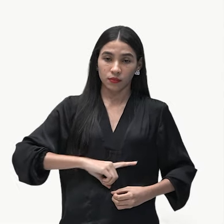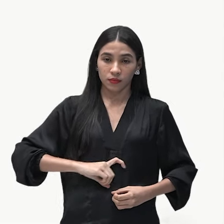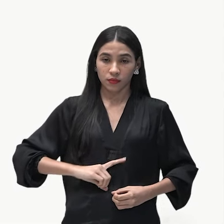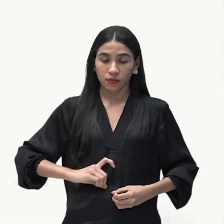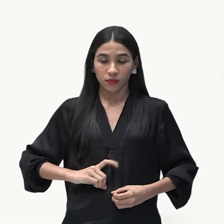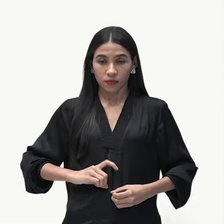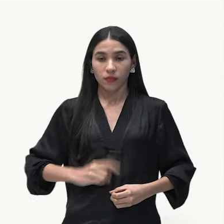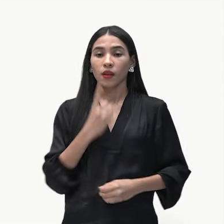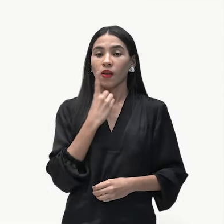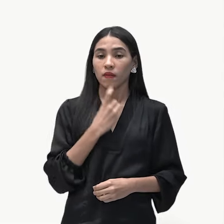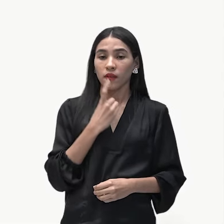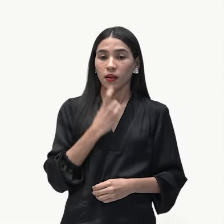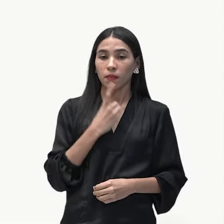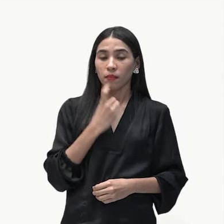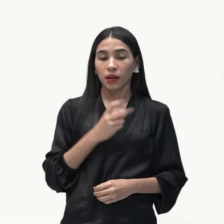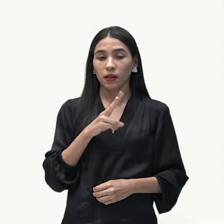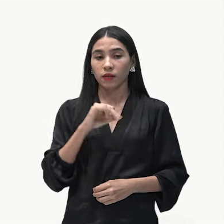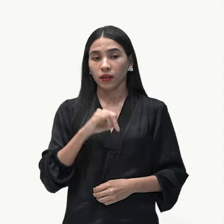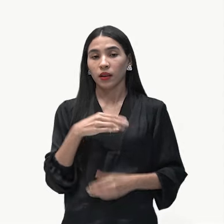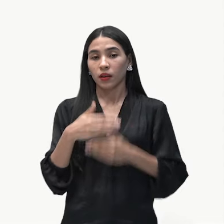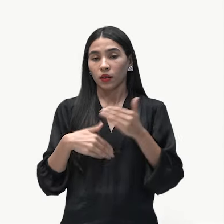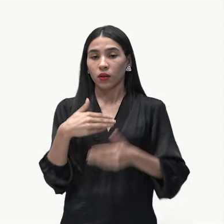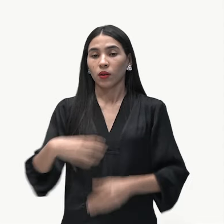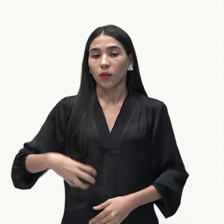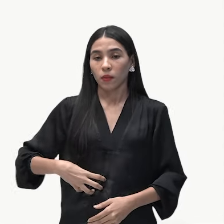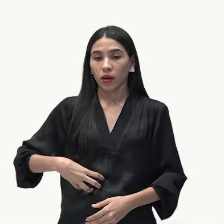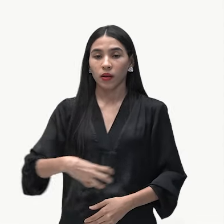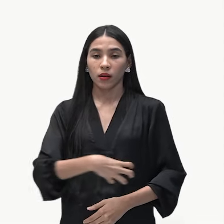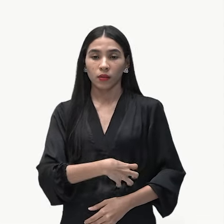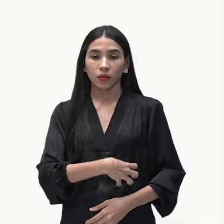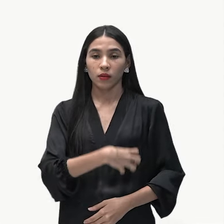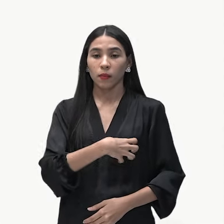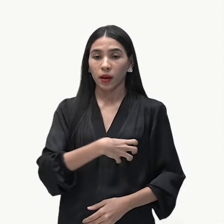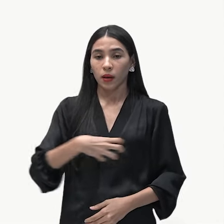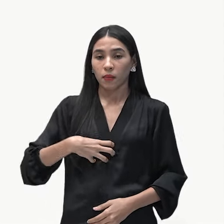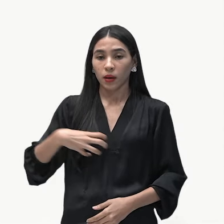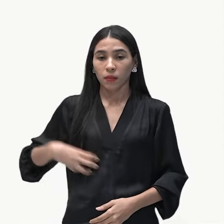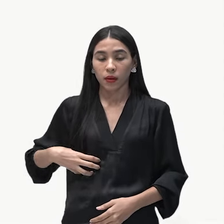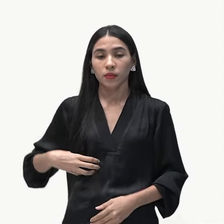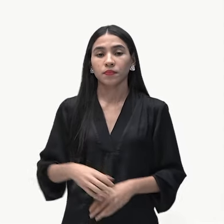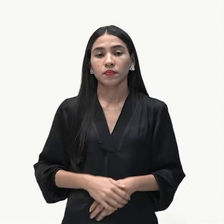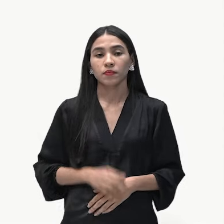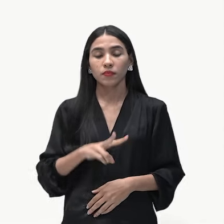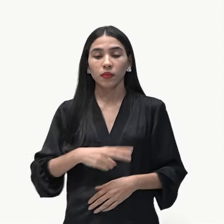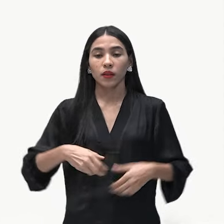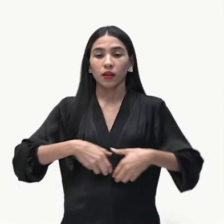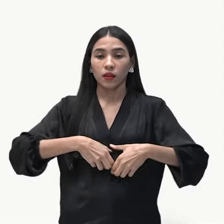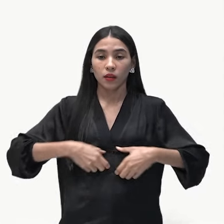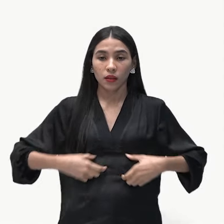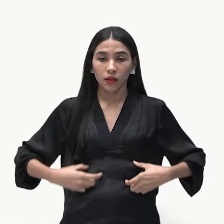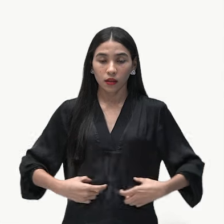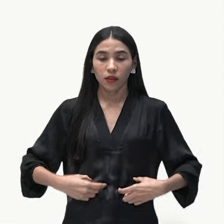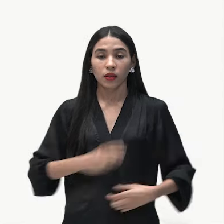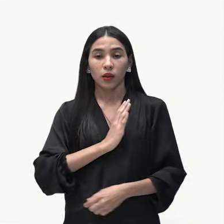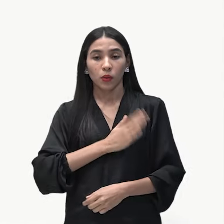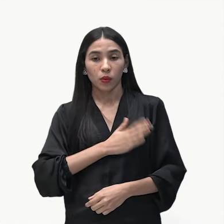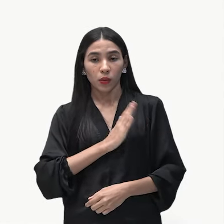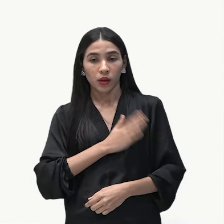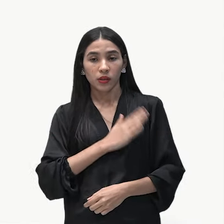sanguínea e vai passar por outros órgãos do corpo humano. Ele vai passar pelo fígado, pelo coração,